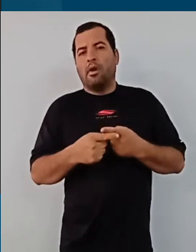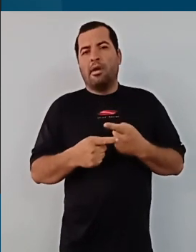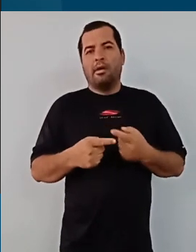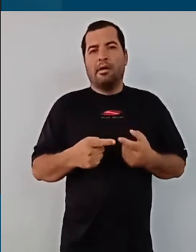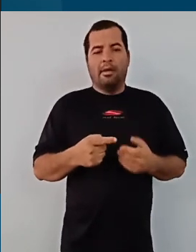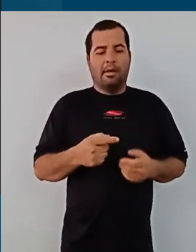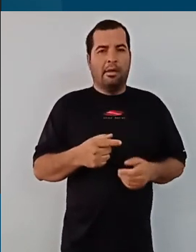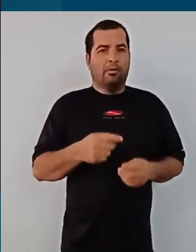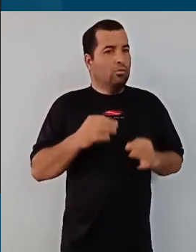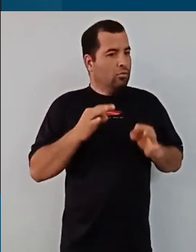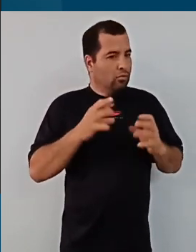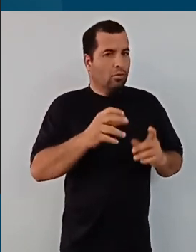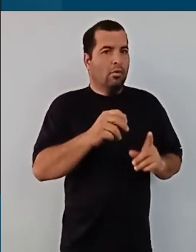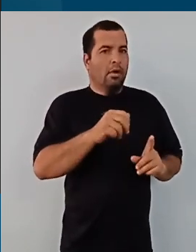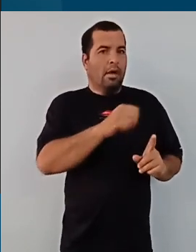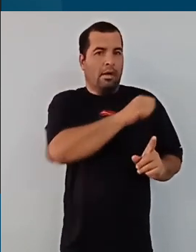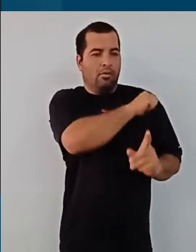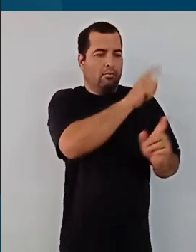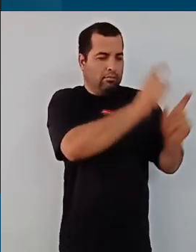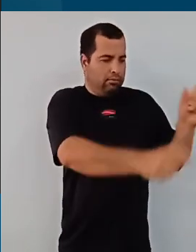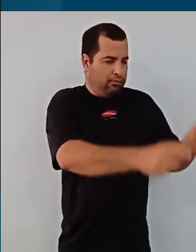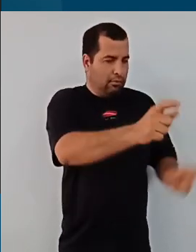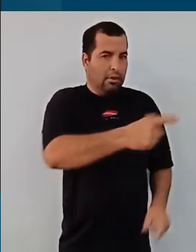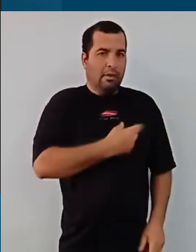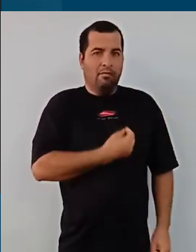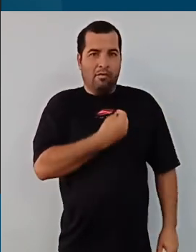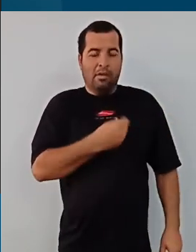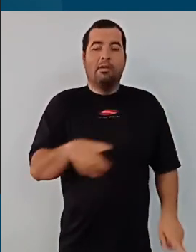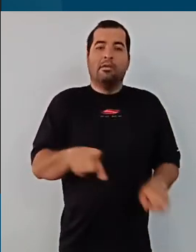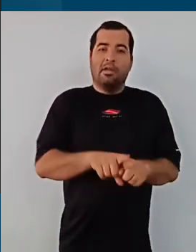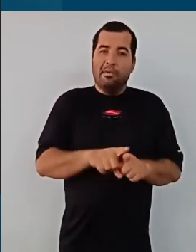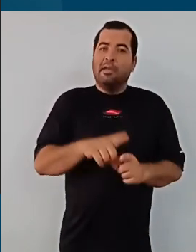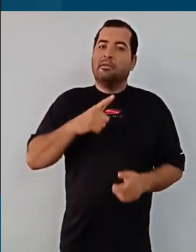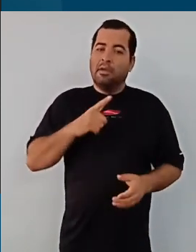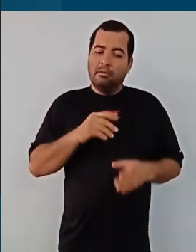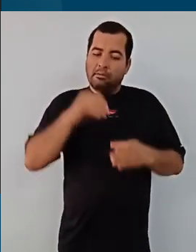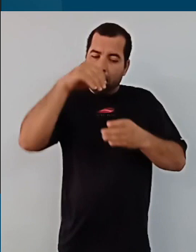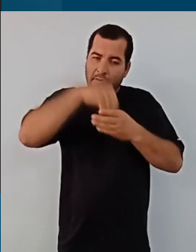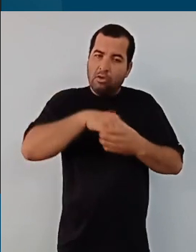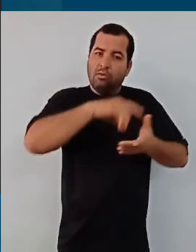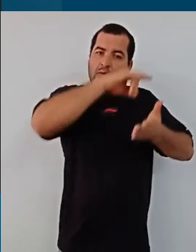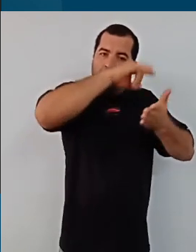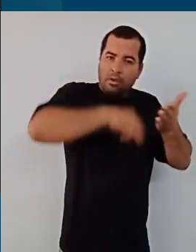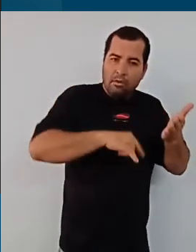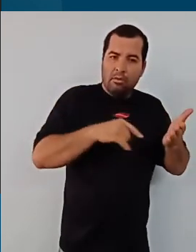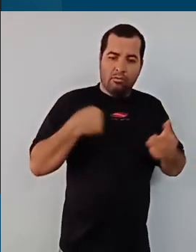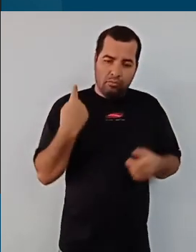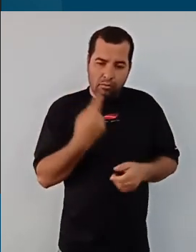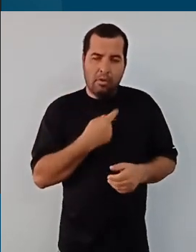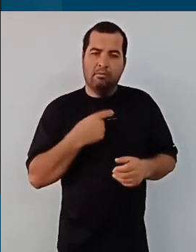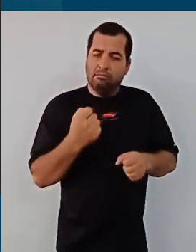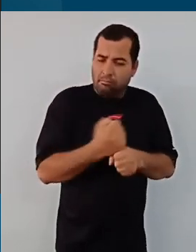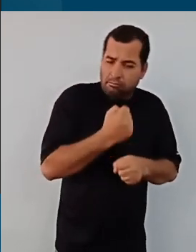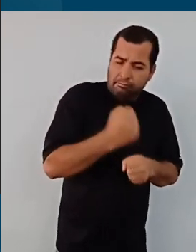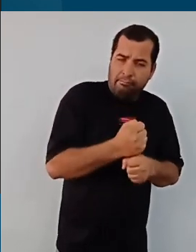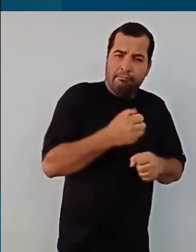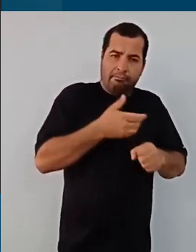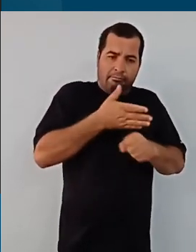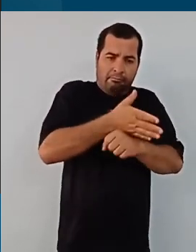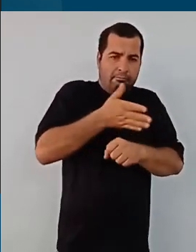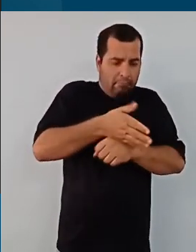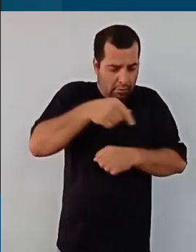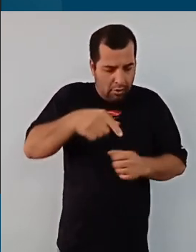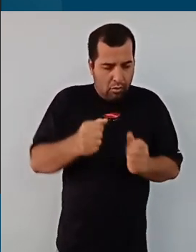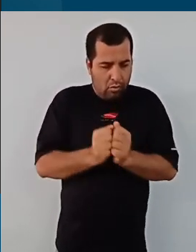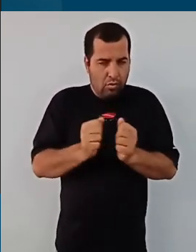estão ali na base e estão no currículo, né? No currículo que a gente está construindo colaborativamente para a